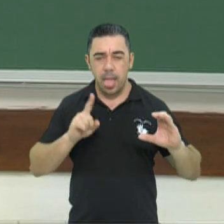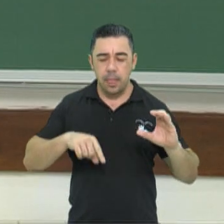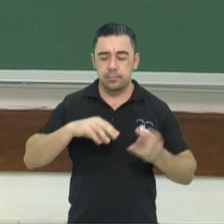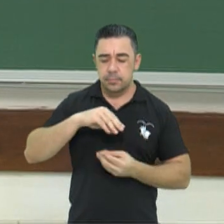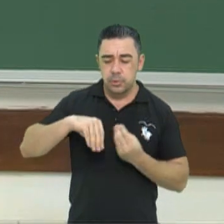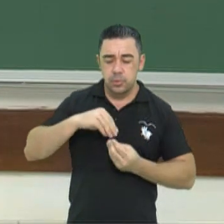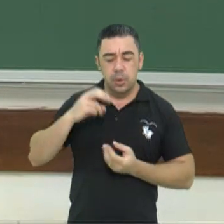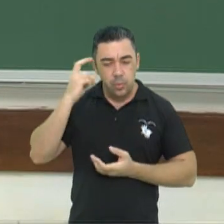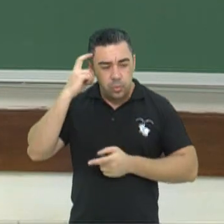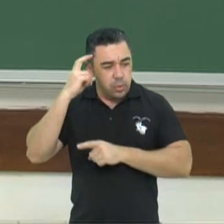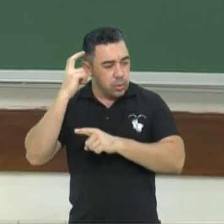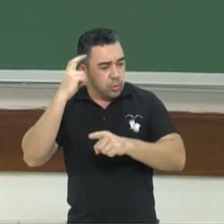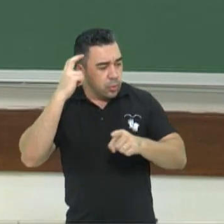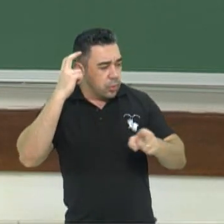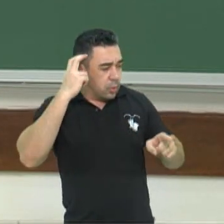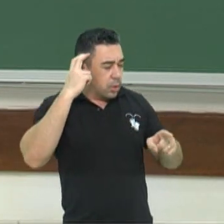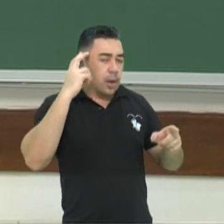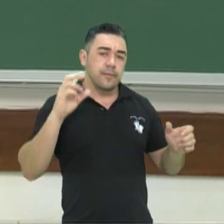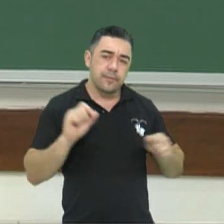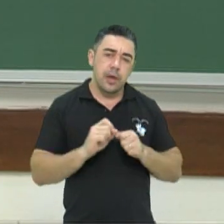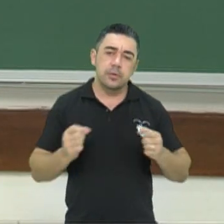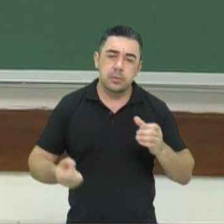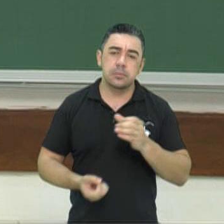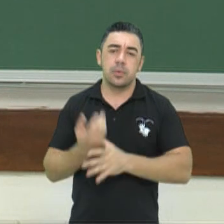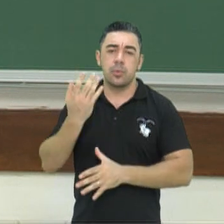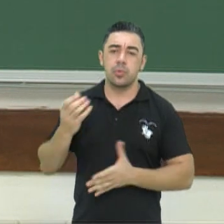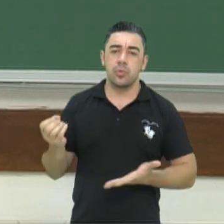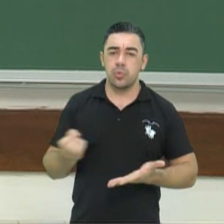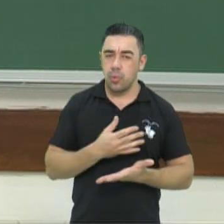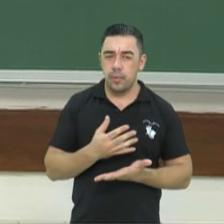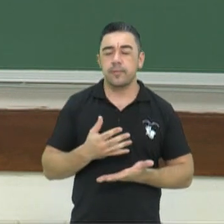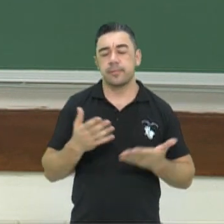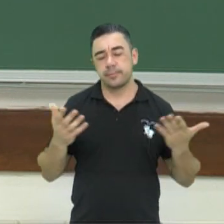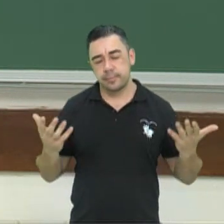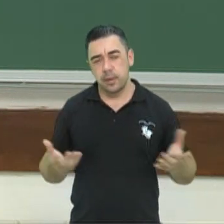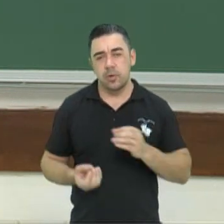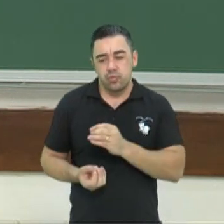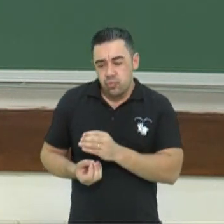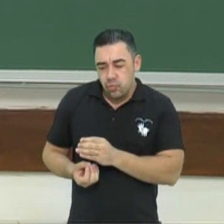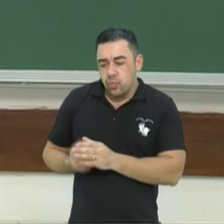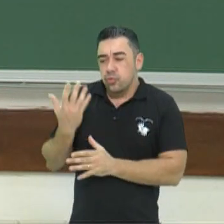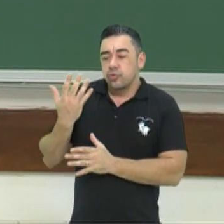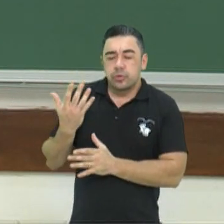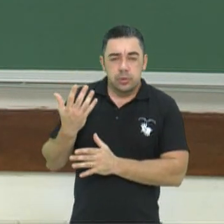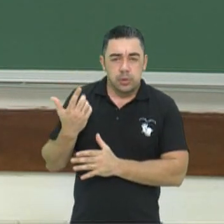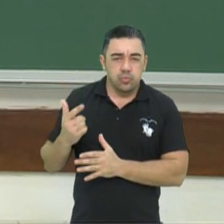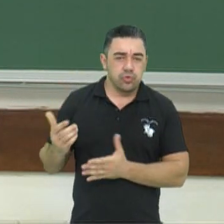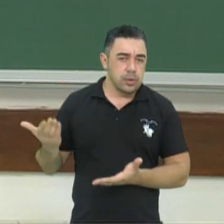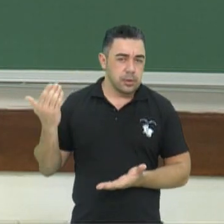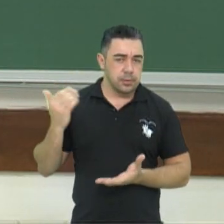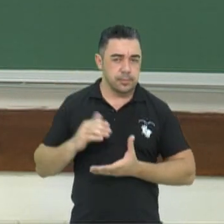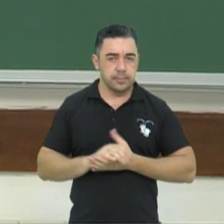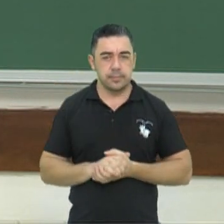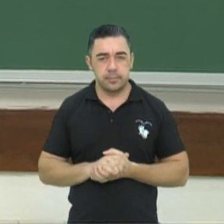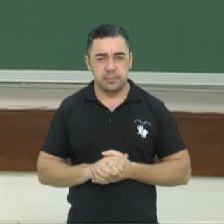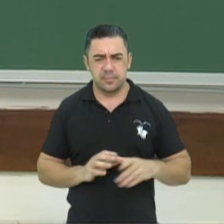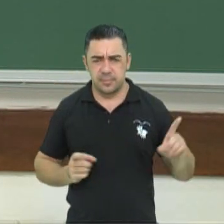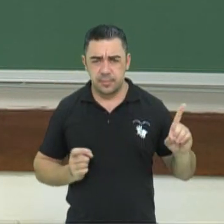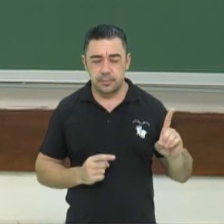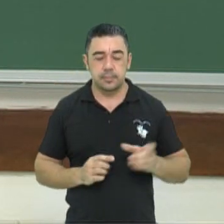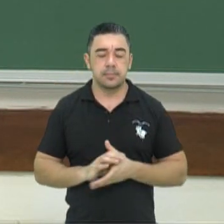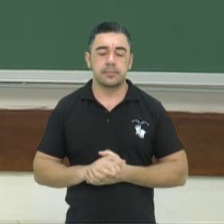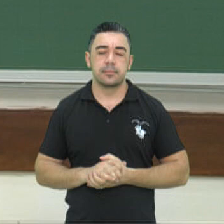misturar culturas diferentes e criar algo novo, né? Inevitavelmente surgir algo que não existia. Alternativa